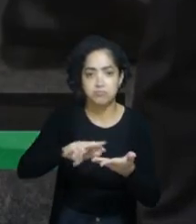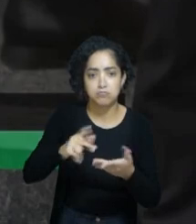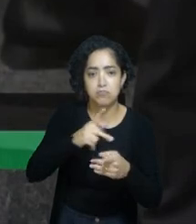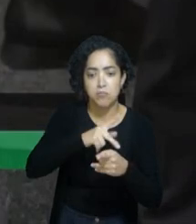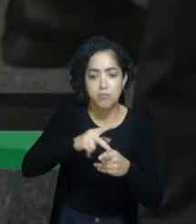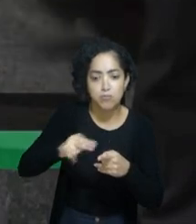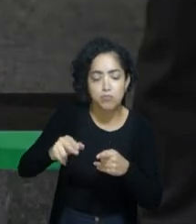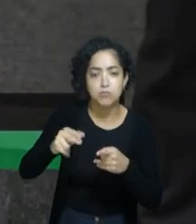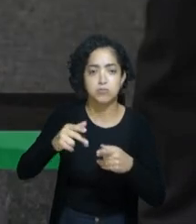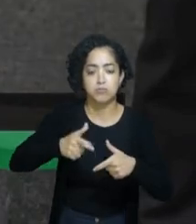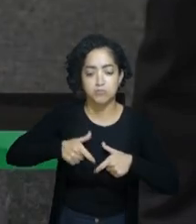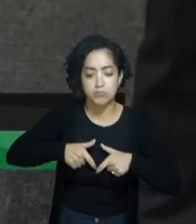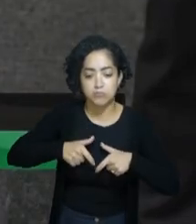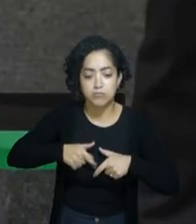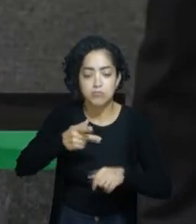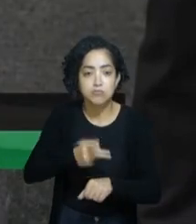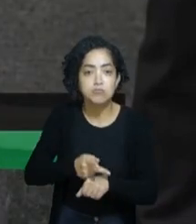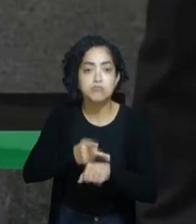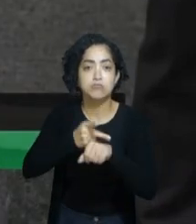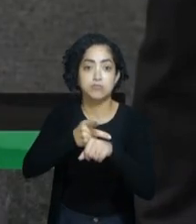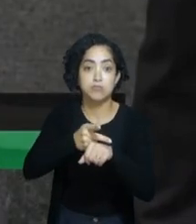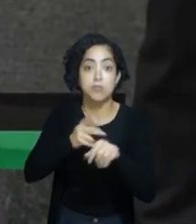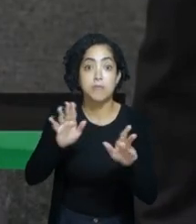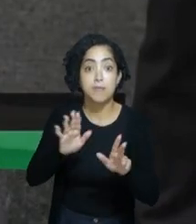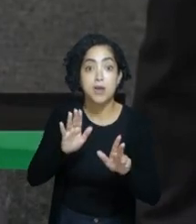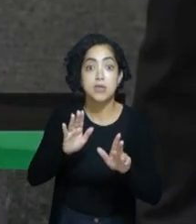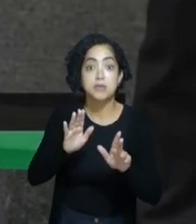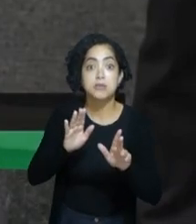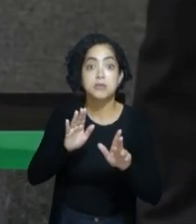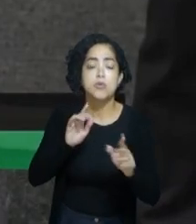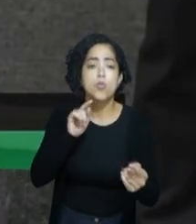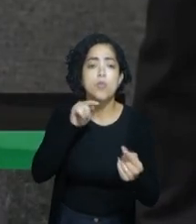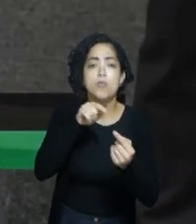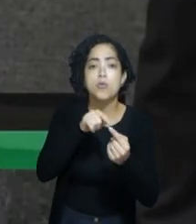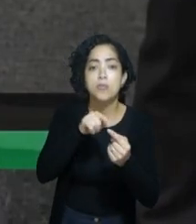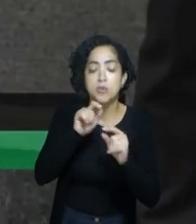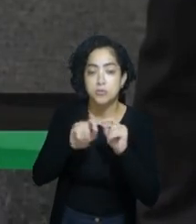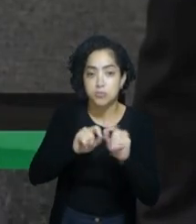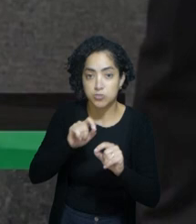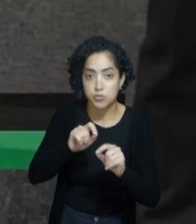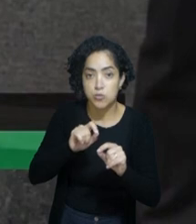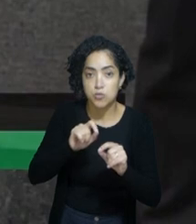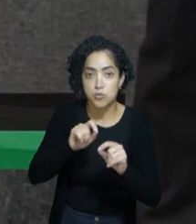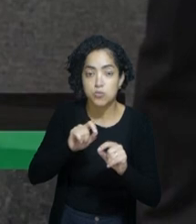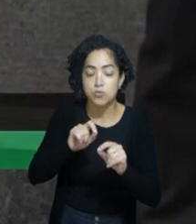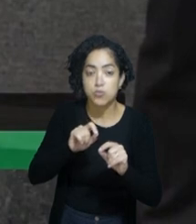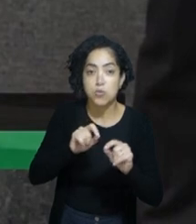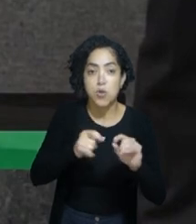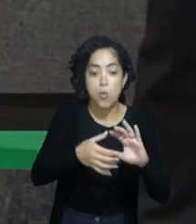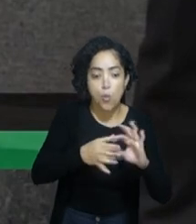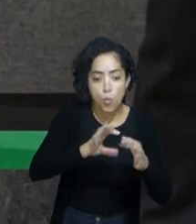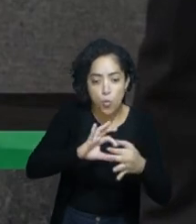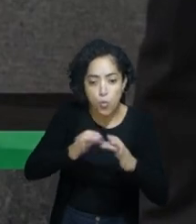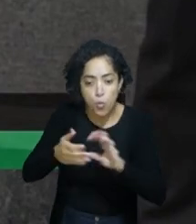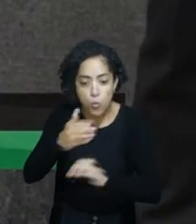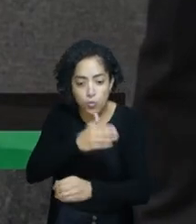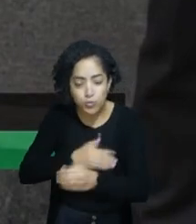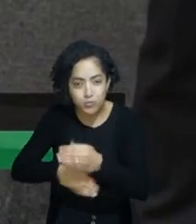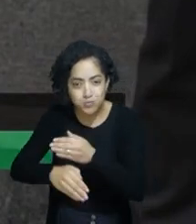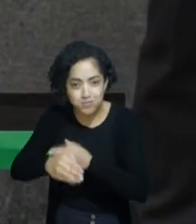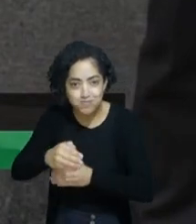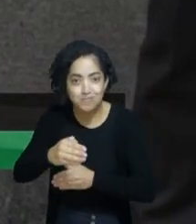as medalhas os trofos mas o propósito escopo nem é esse o paradesporto ele de fato faz uma diferença na vida daquelas